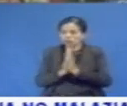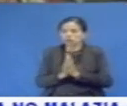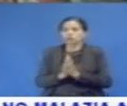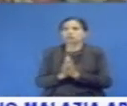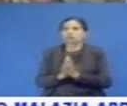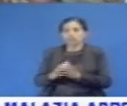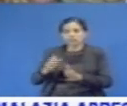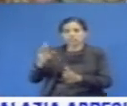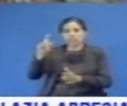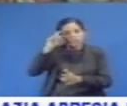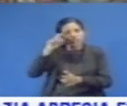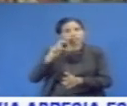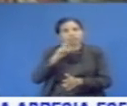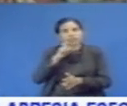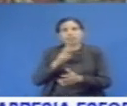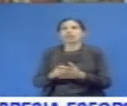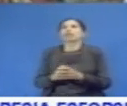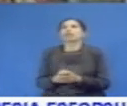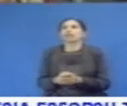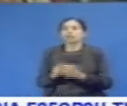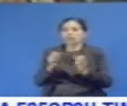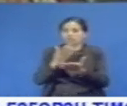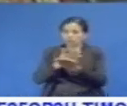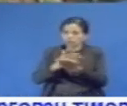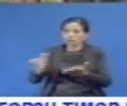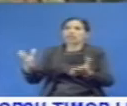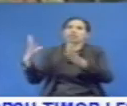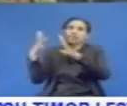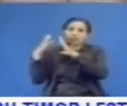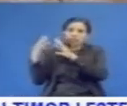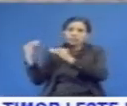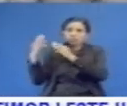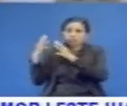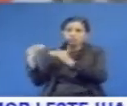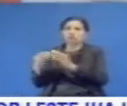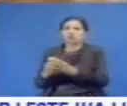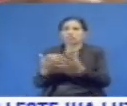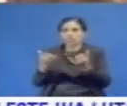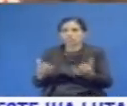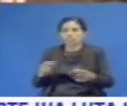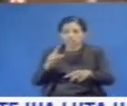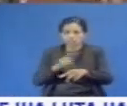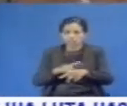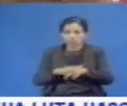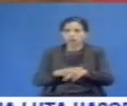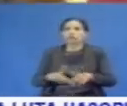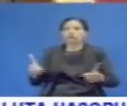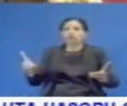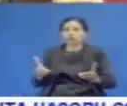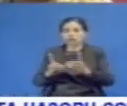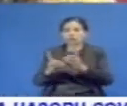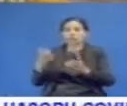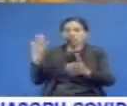para abonar, maca faz experiência durante luta para resistência, para